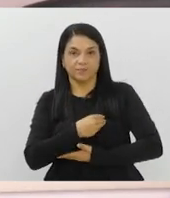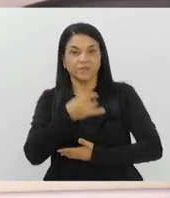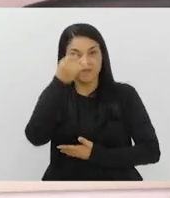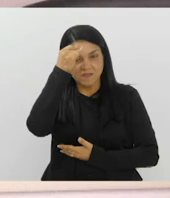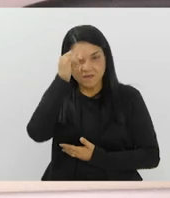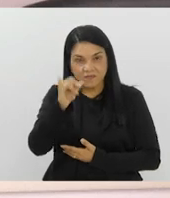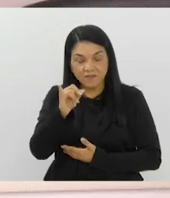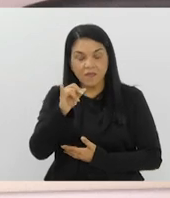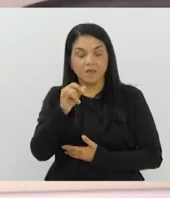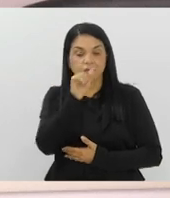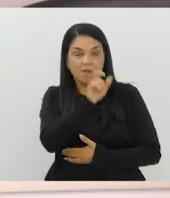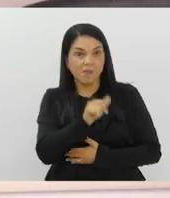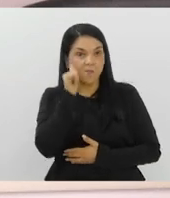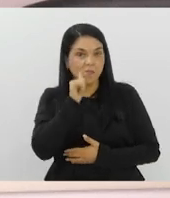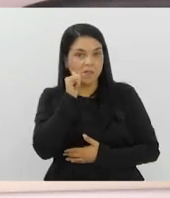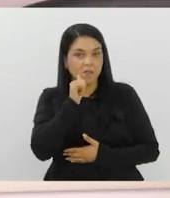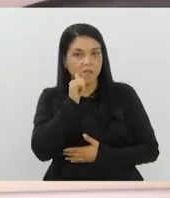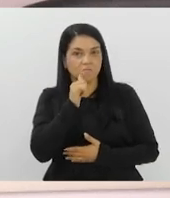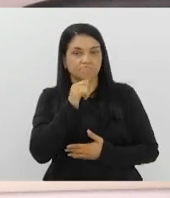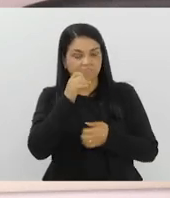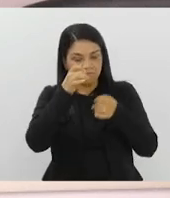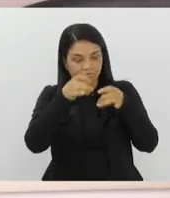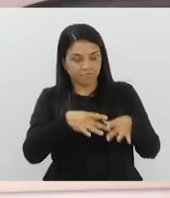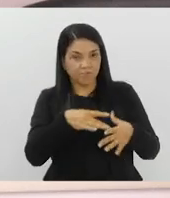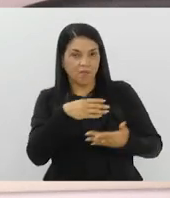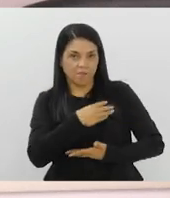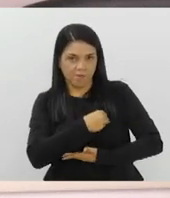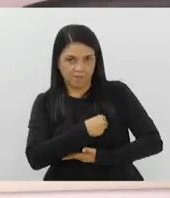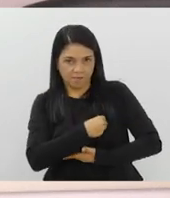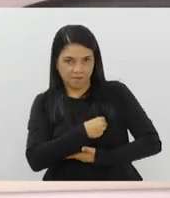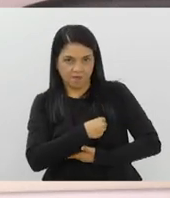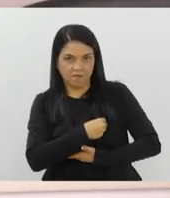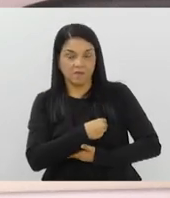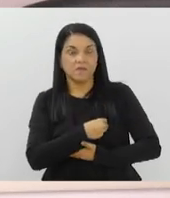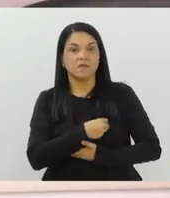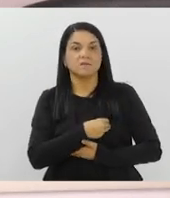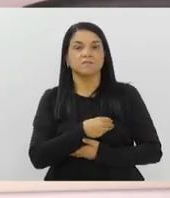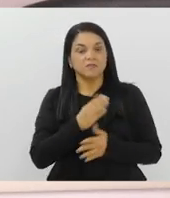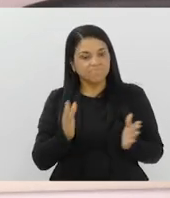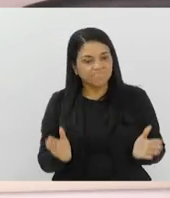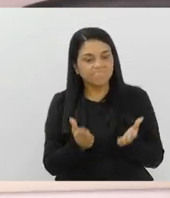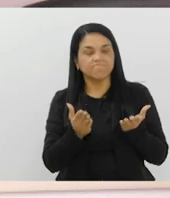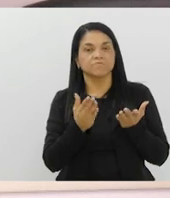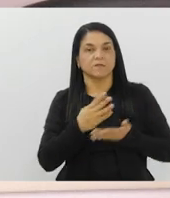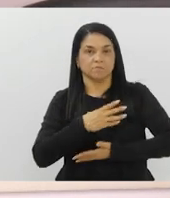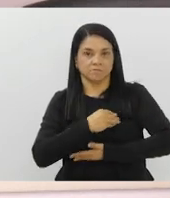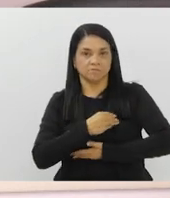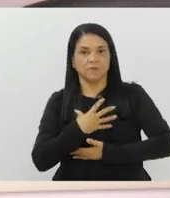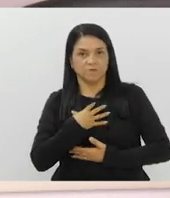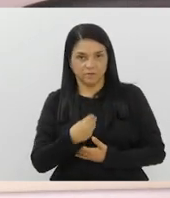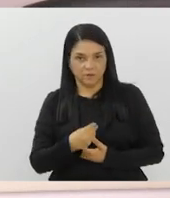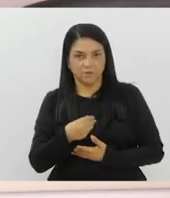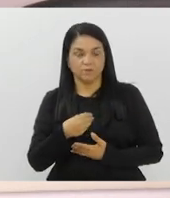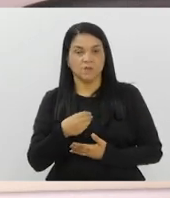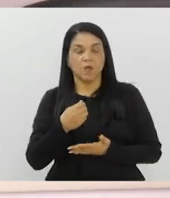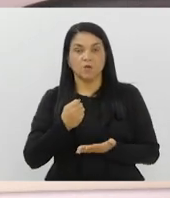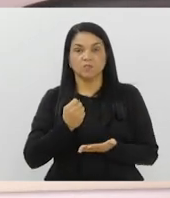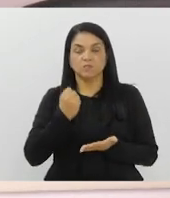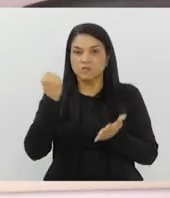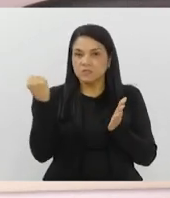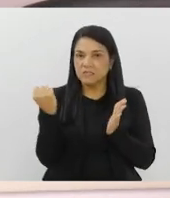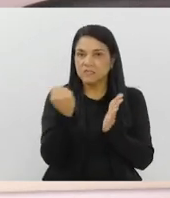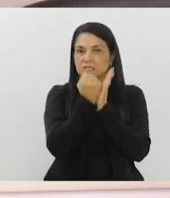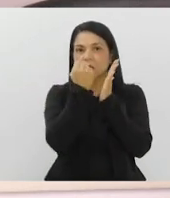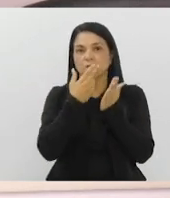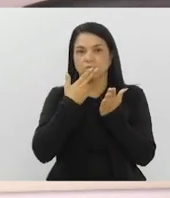deixe amamentar e para induzir que essa mulher amamente seu filho. Então, é um selo extremamente relevante. Com essas